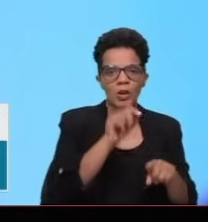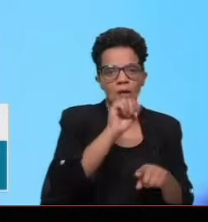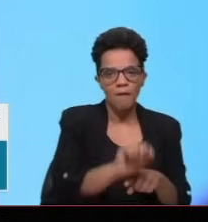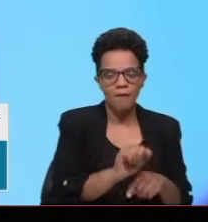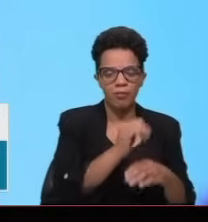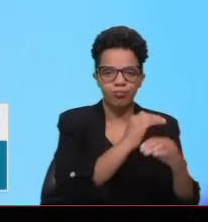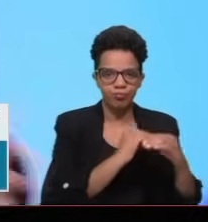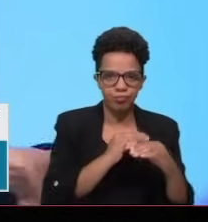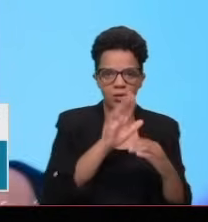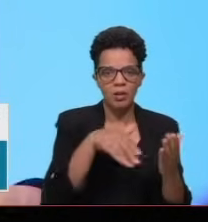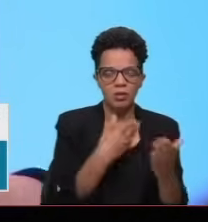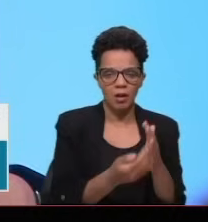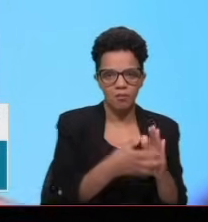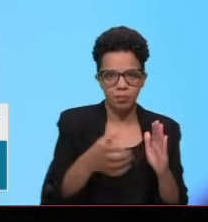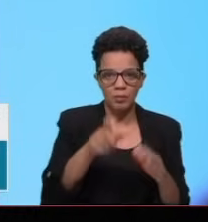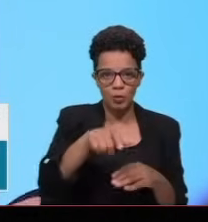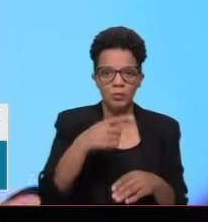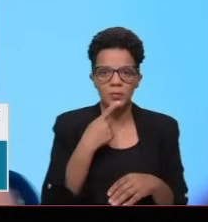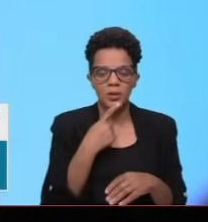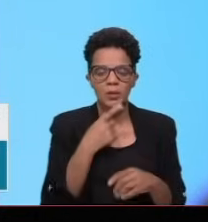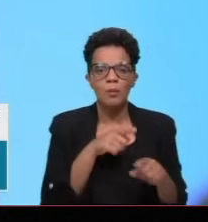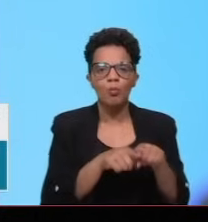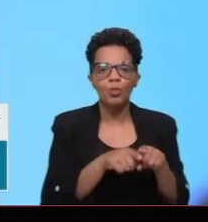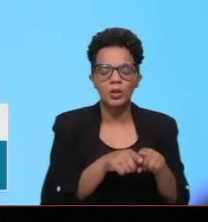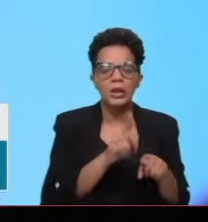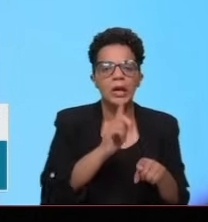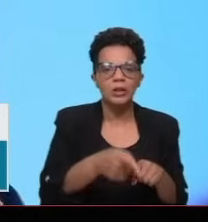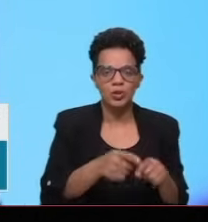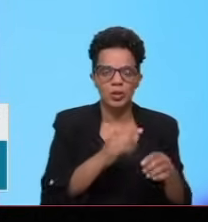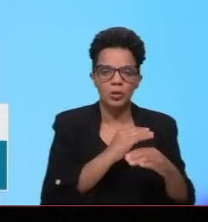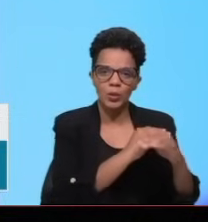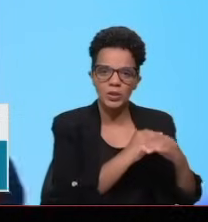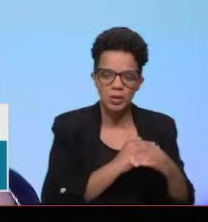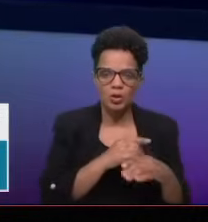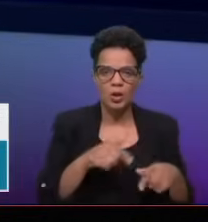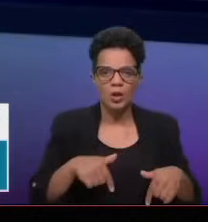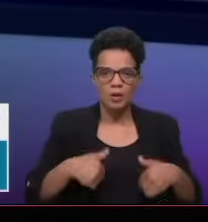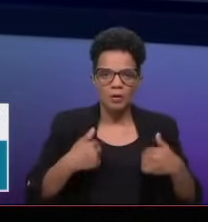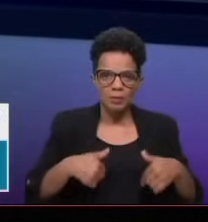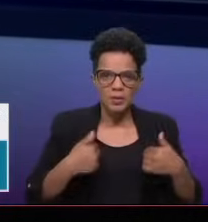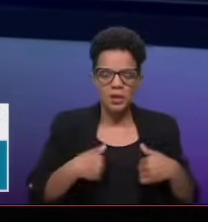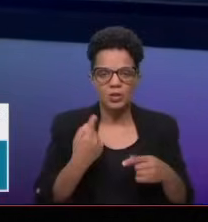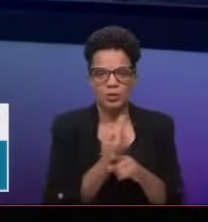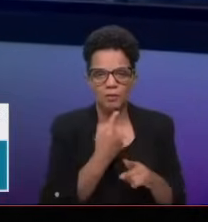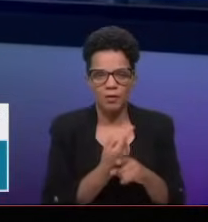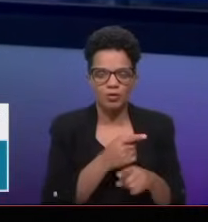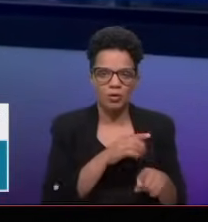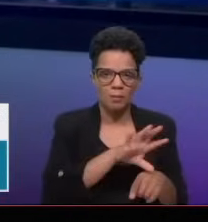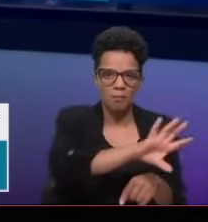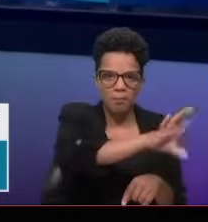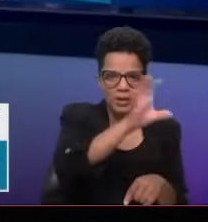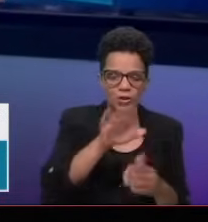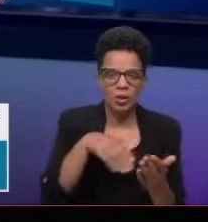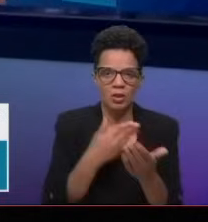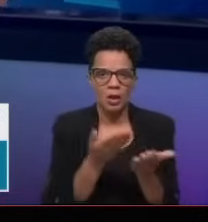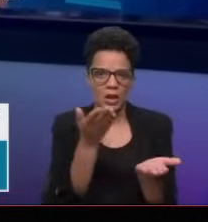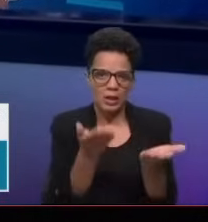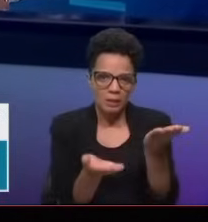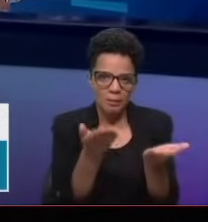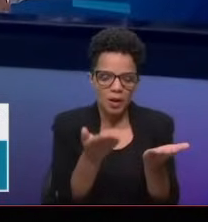coesão Isso é complicado para pessoas perceberem as políticas de coesão tem muito a ver com as capacidades dos vários países de equilibrar digamos assim